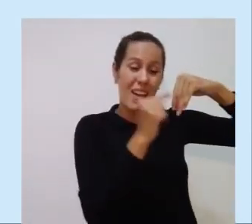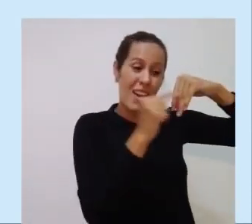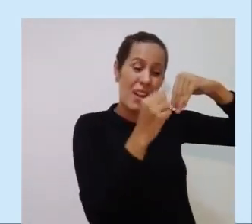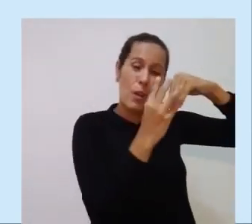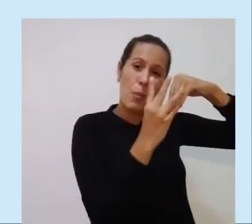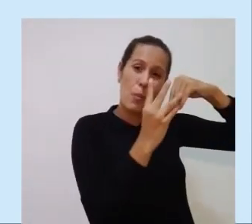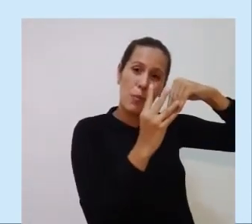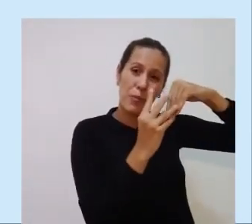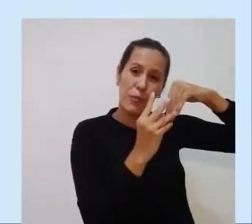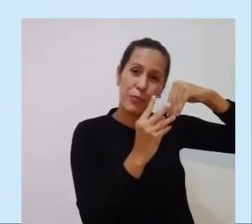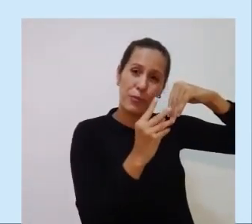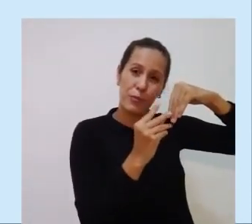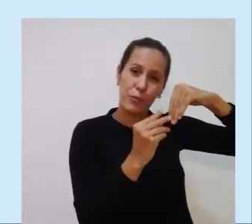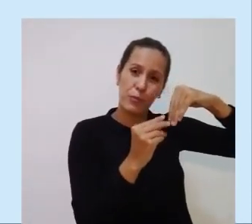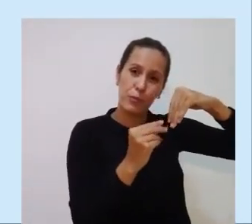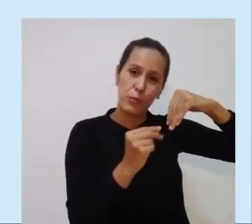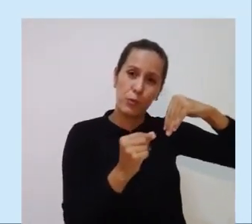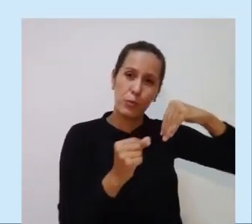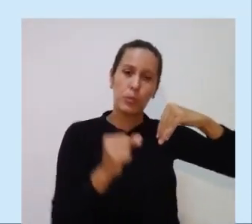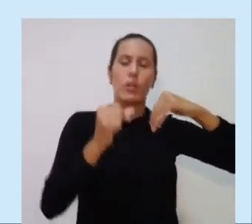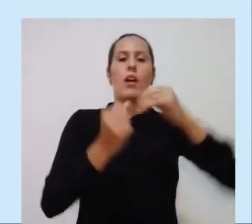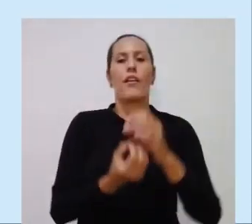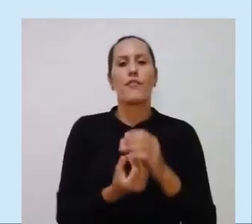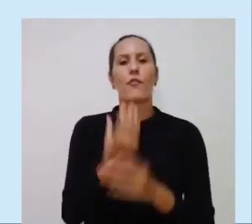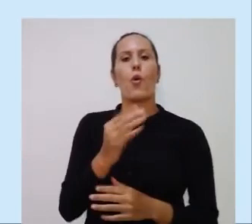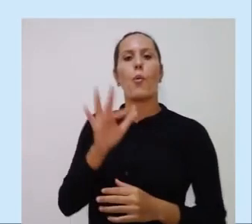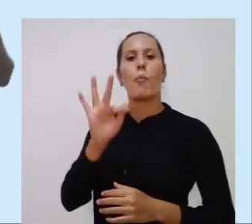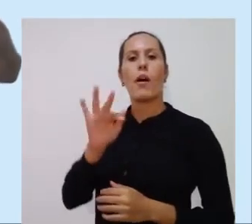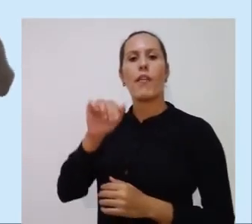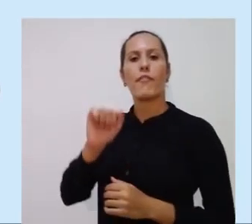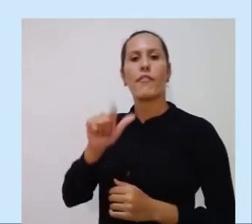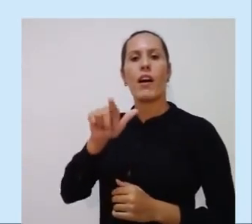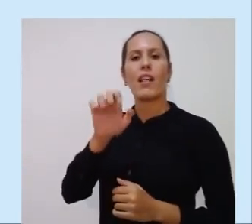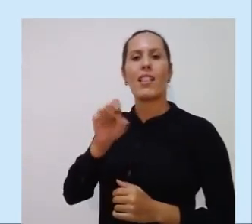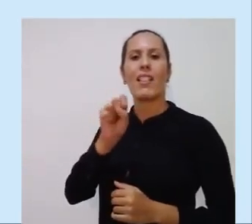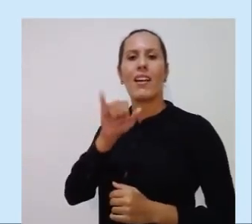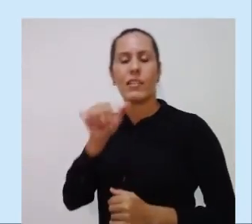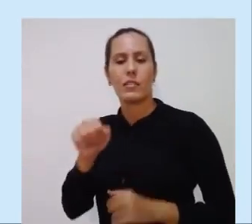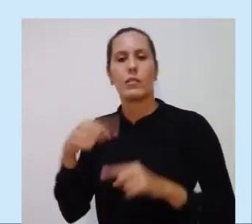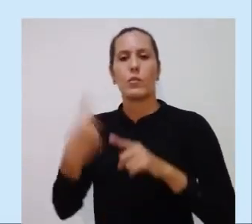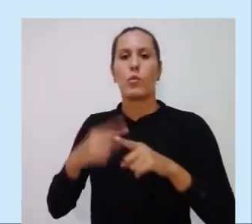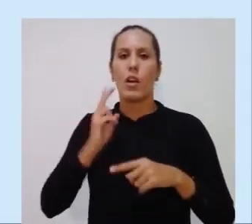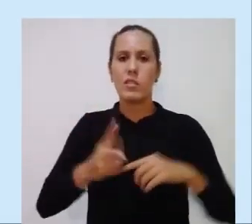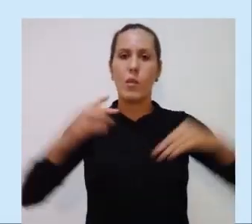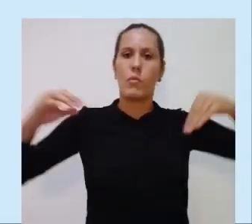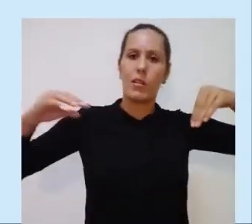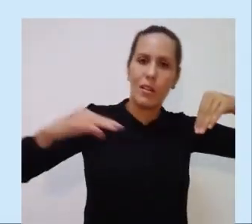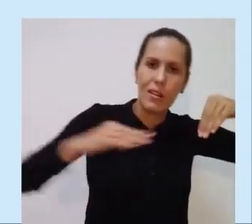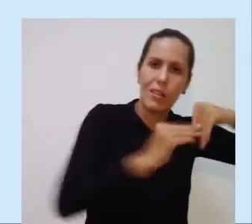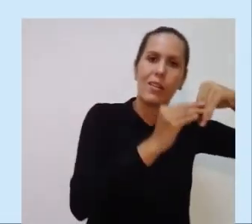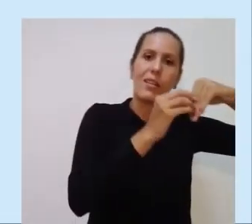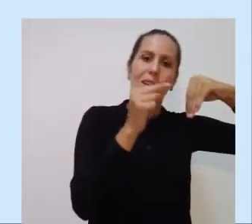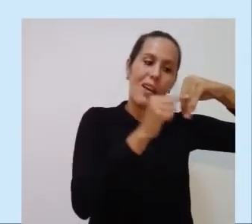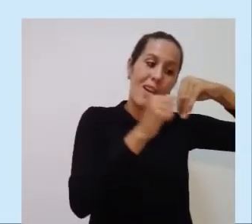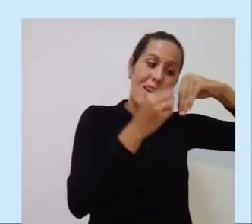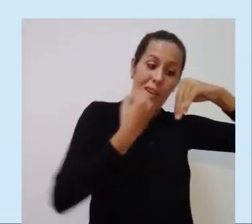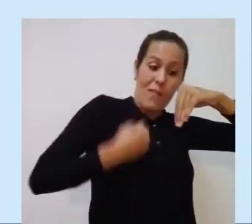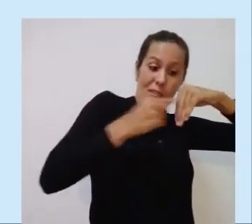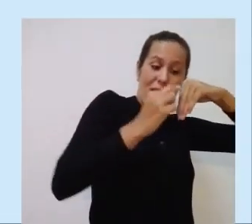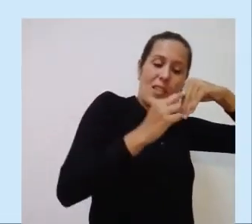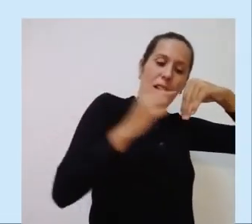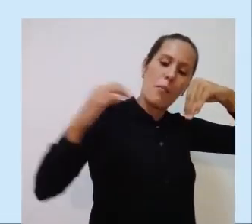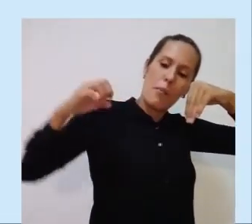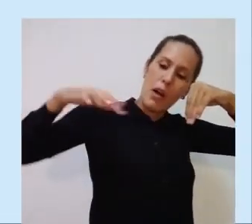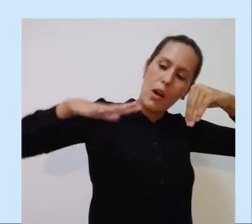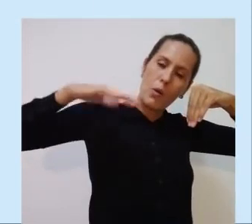disso é solapamento, certo? E formam as falésias. Nesse solapamento de bater e desgastar, alguma